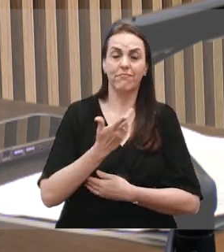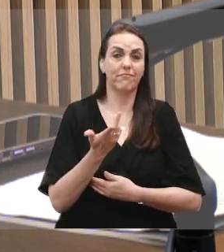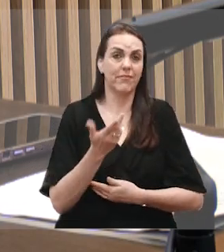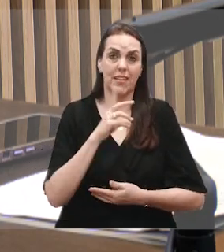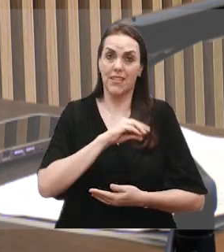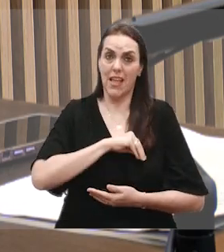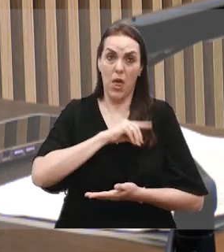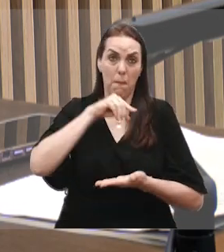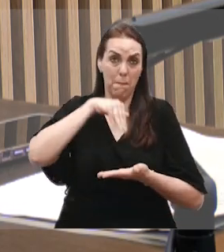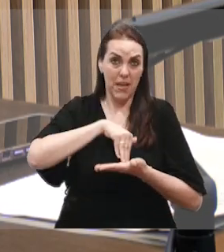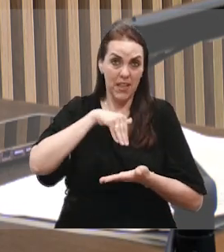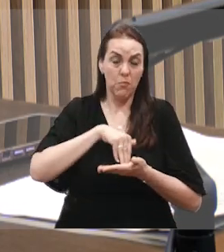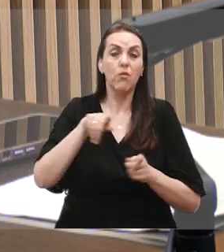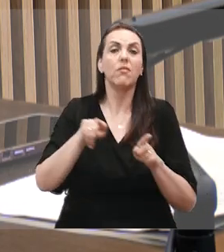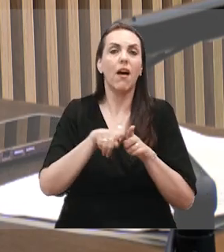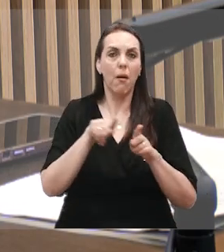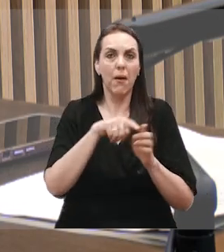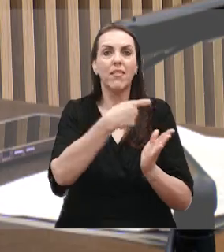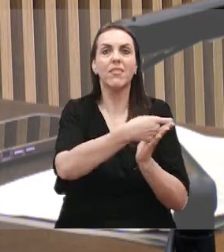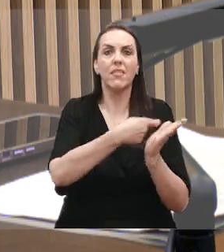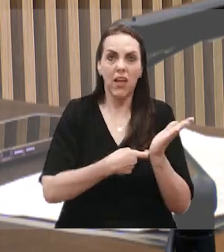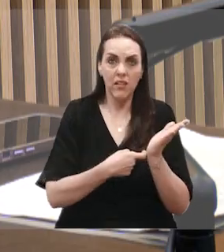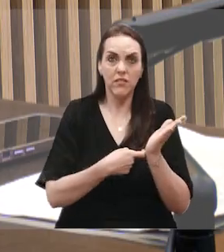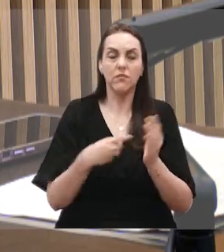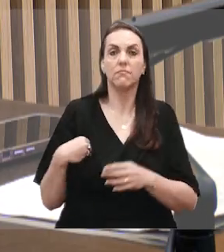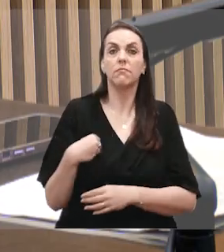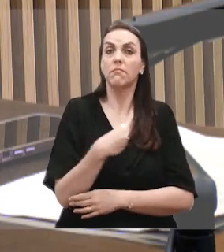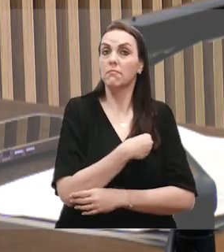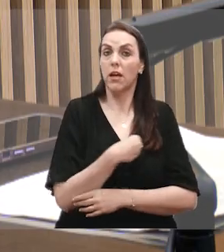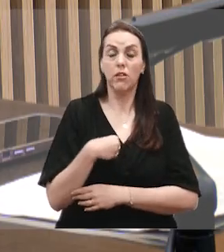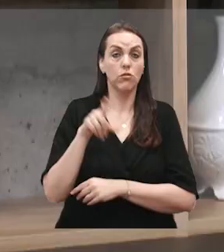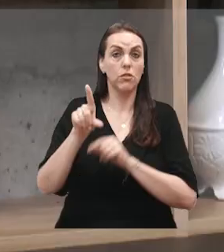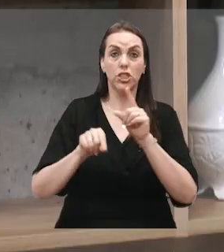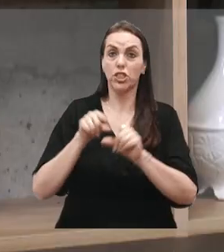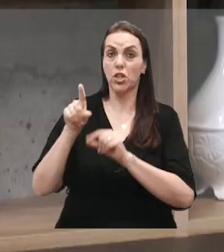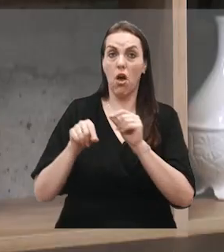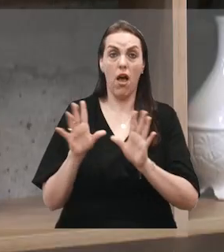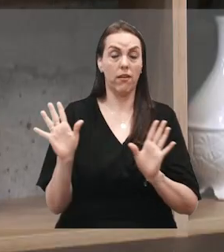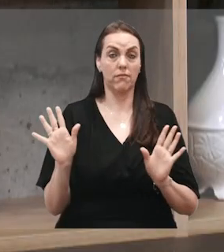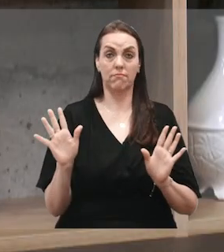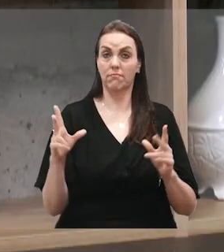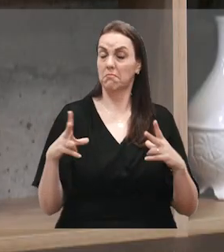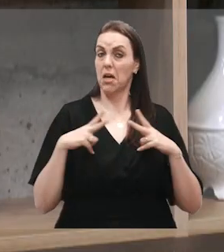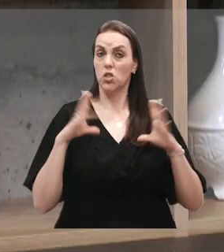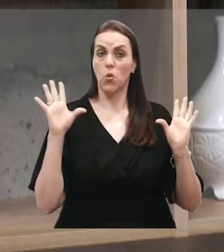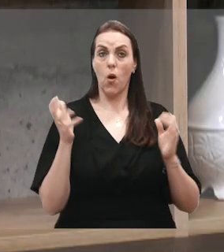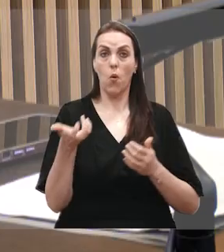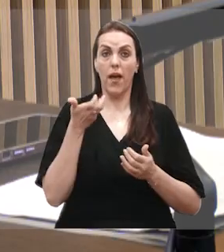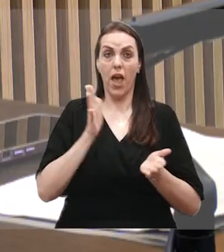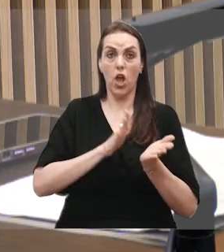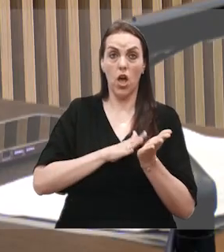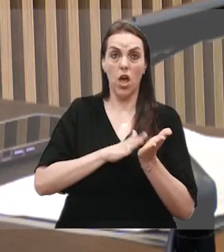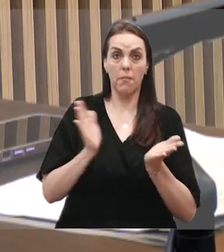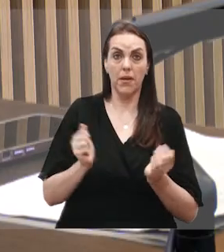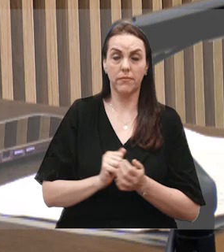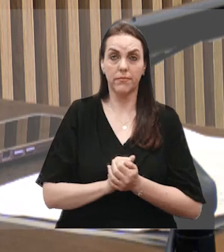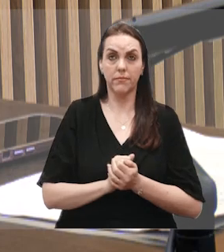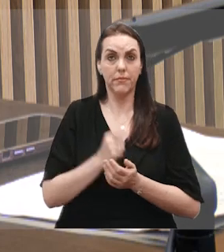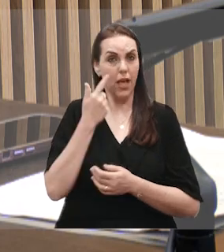salário mínimo e é cobrada essa taxa. E cada médico define por si só quanto que ele vai cobrar. Ele olha